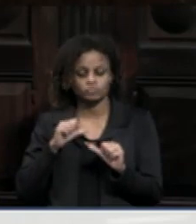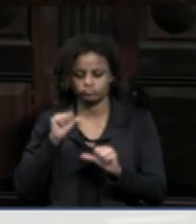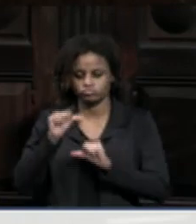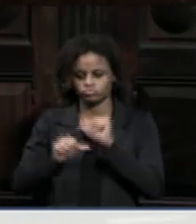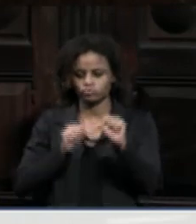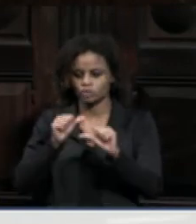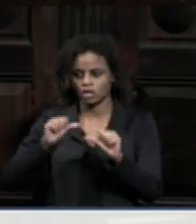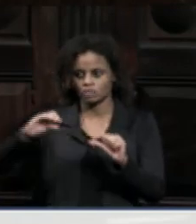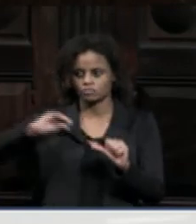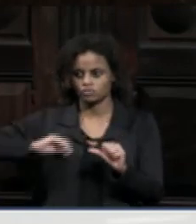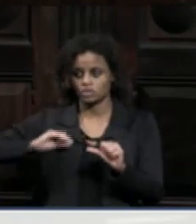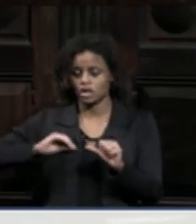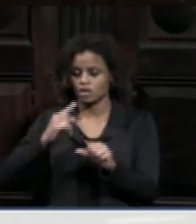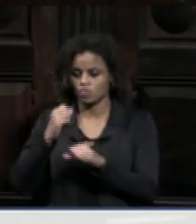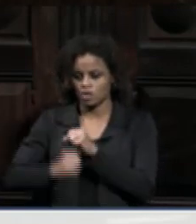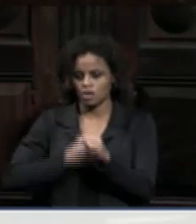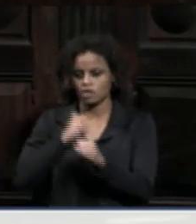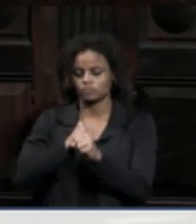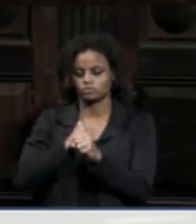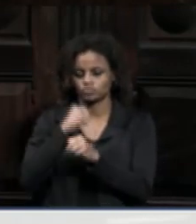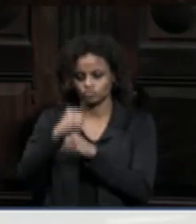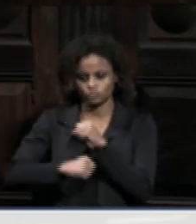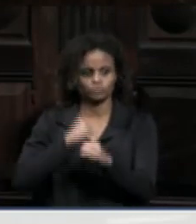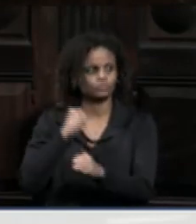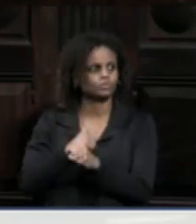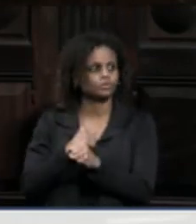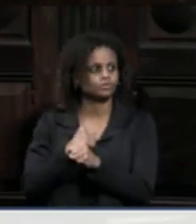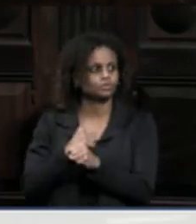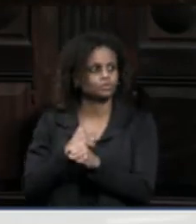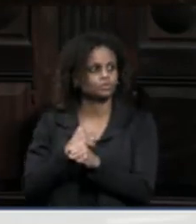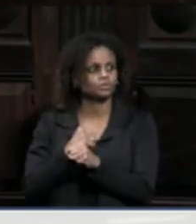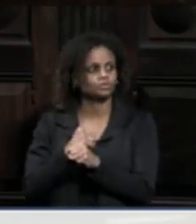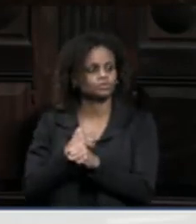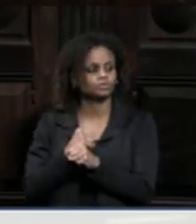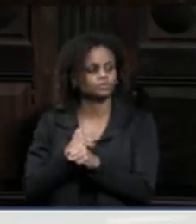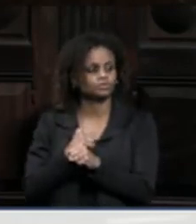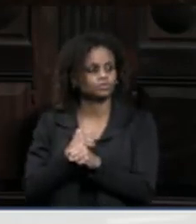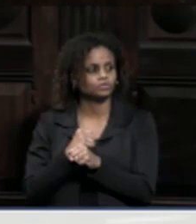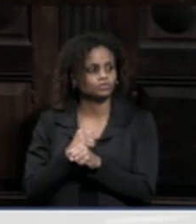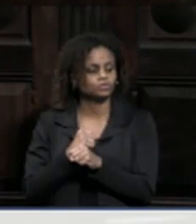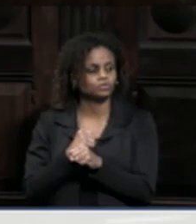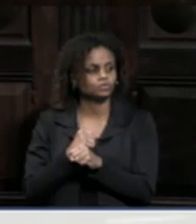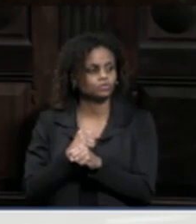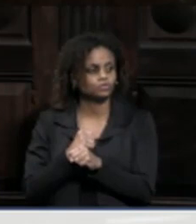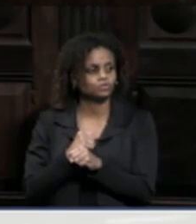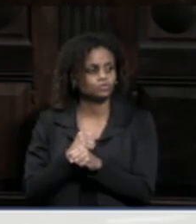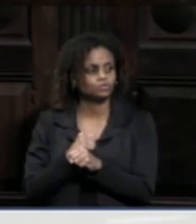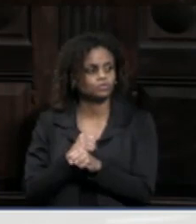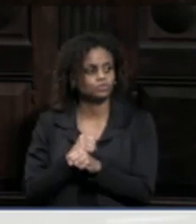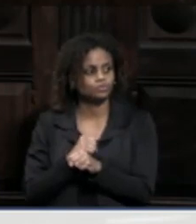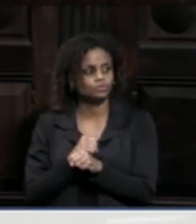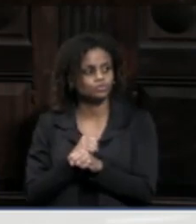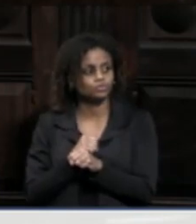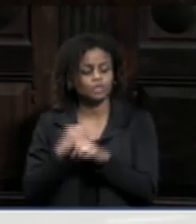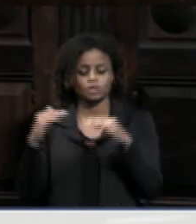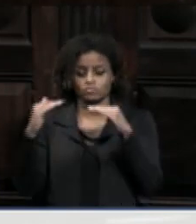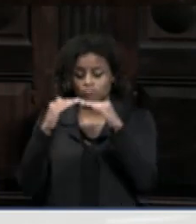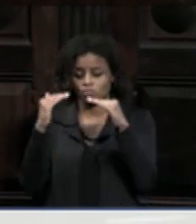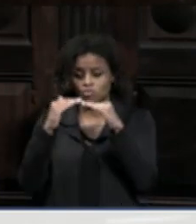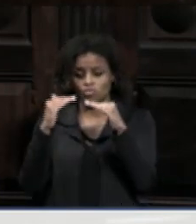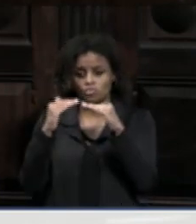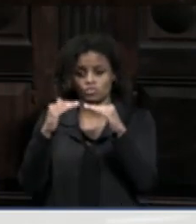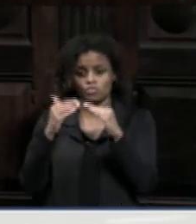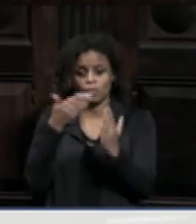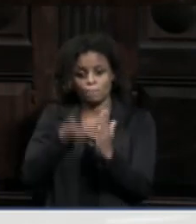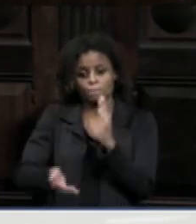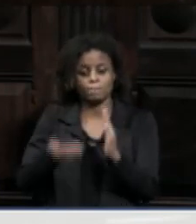anual correspondente à reposição salarial das perdas da inflação.